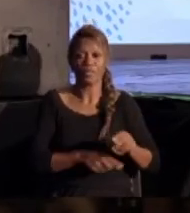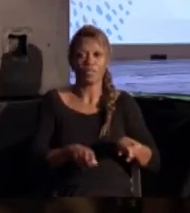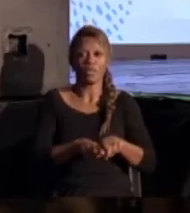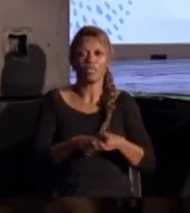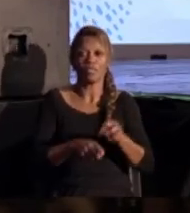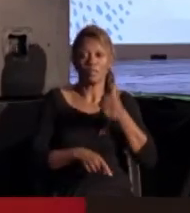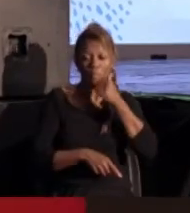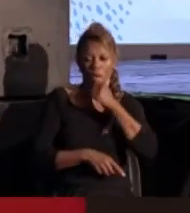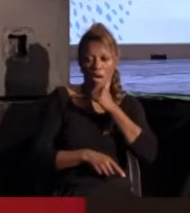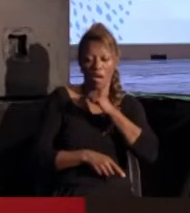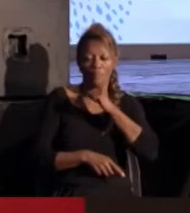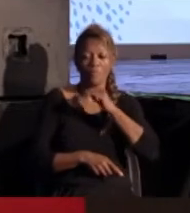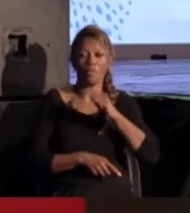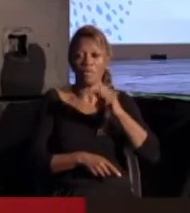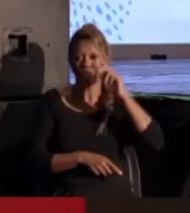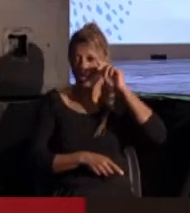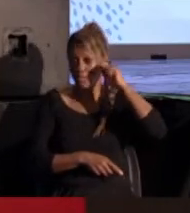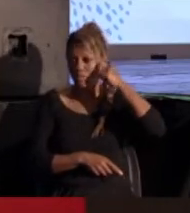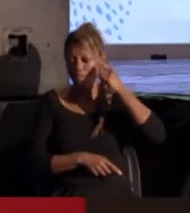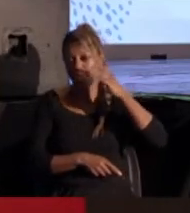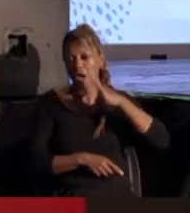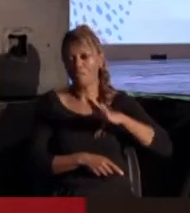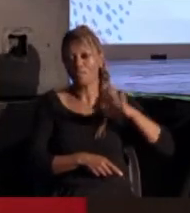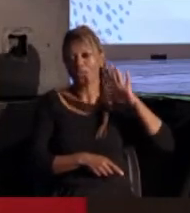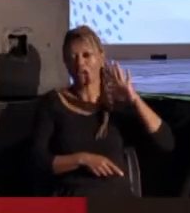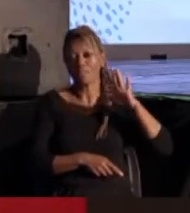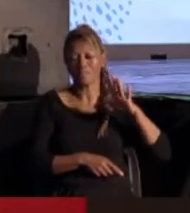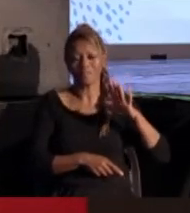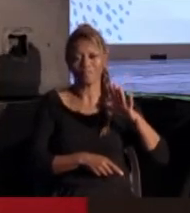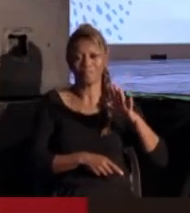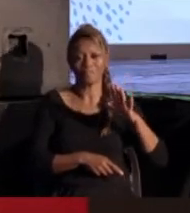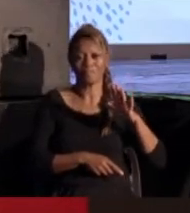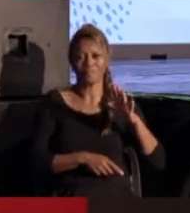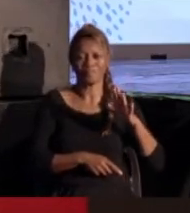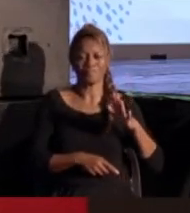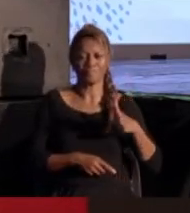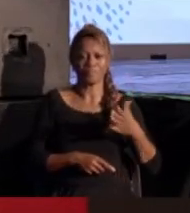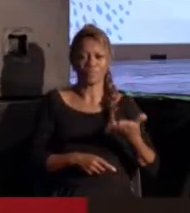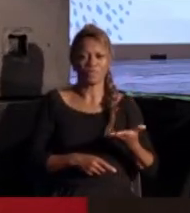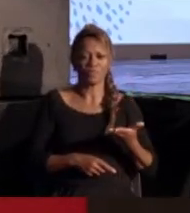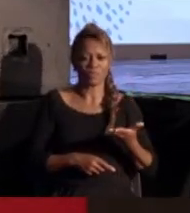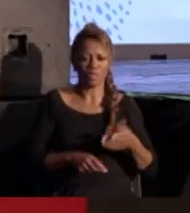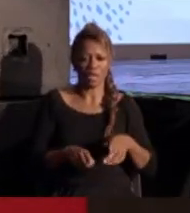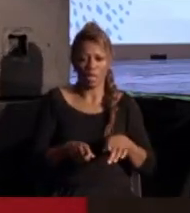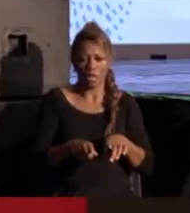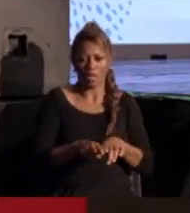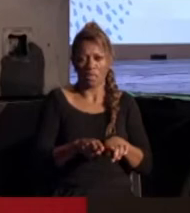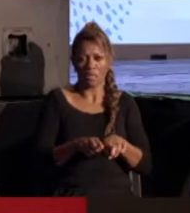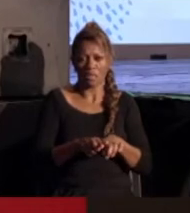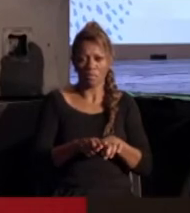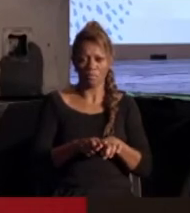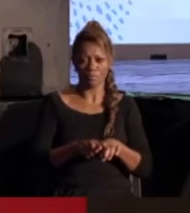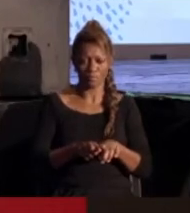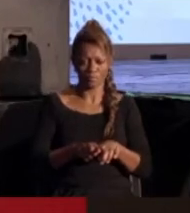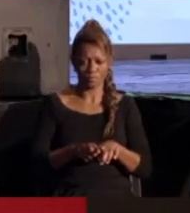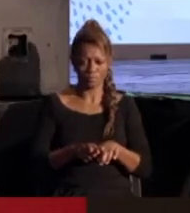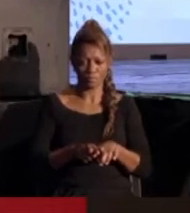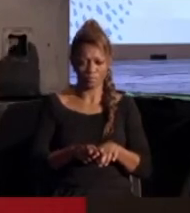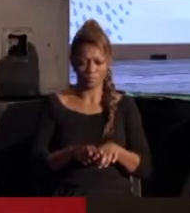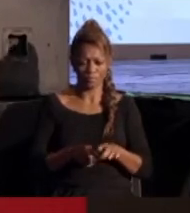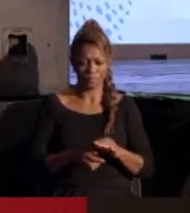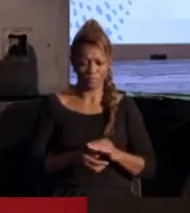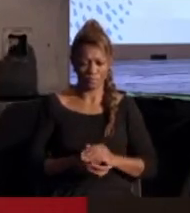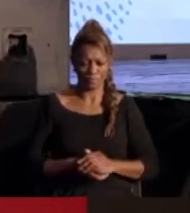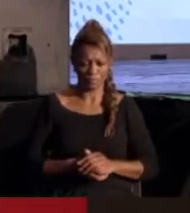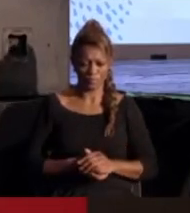envolvem, a capulana, como denominação xangana, né, capulana, onde então o bebê está ali, ele dorme, ele é trocado.